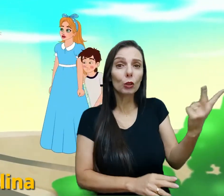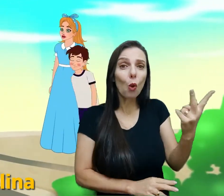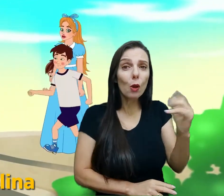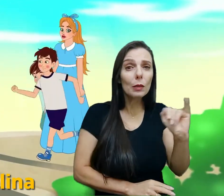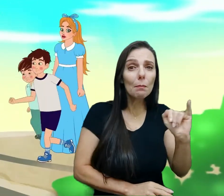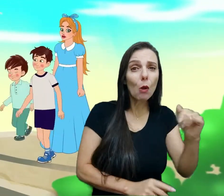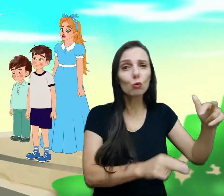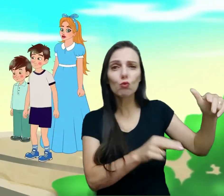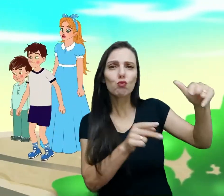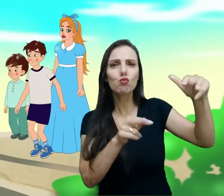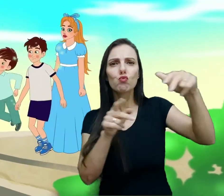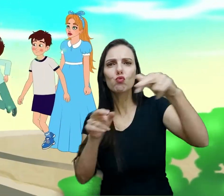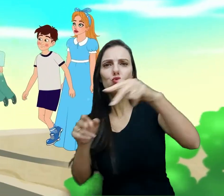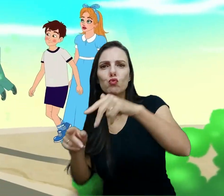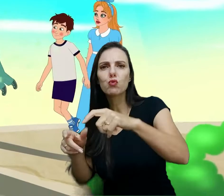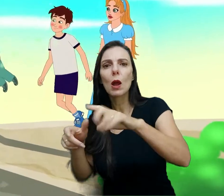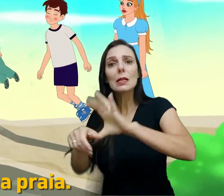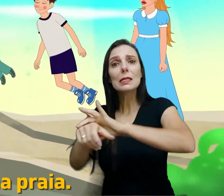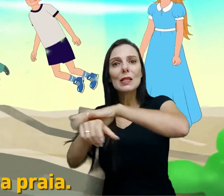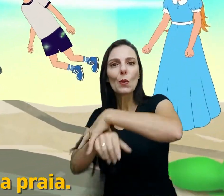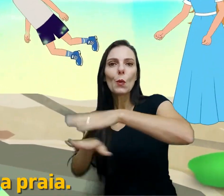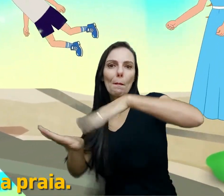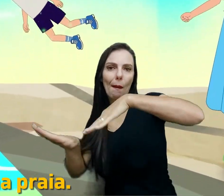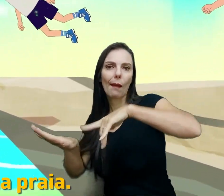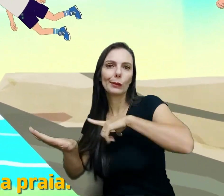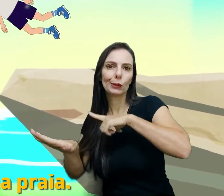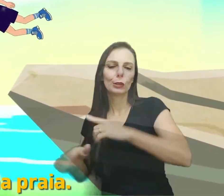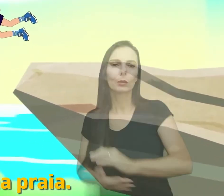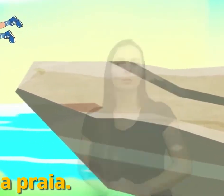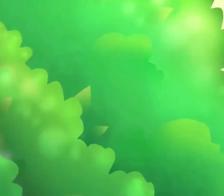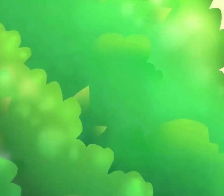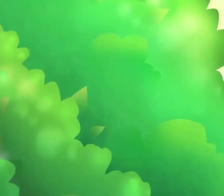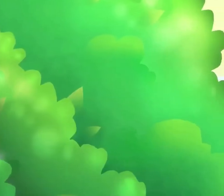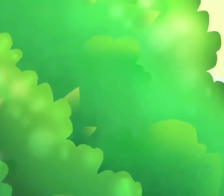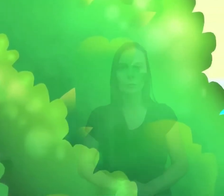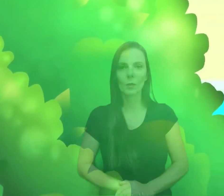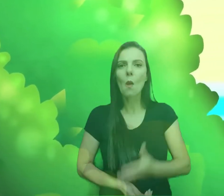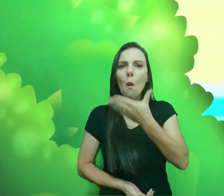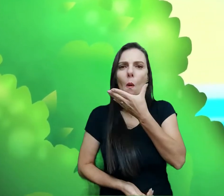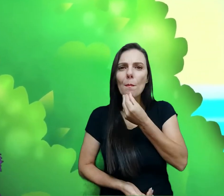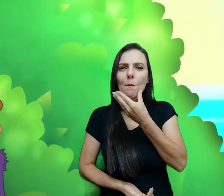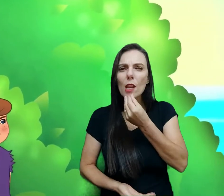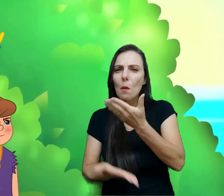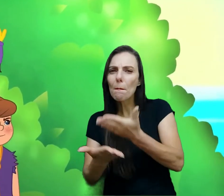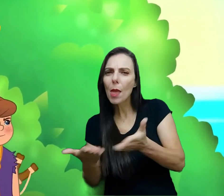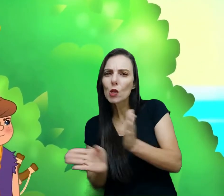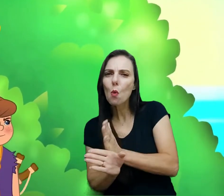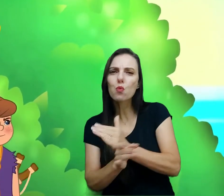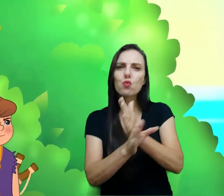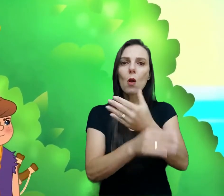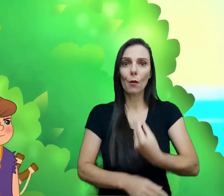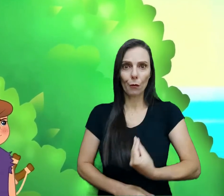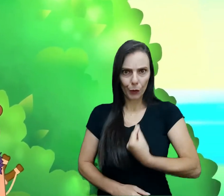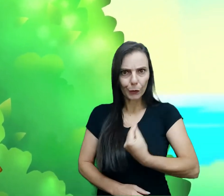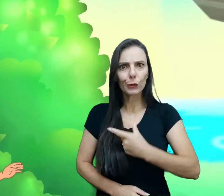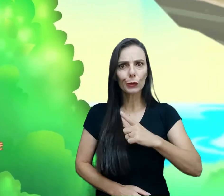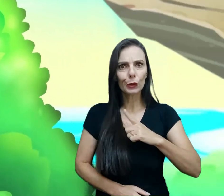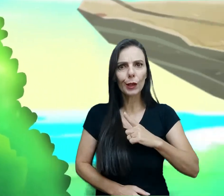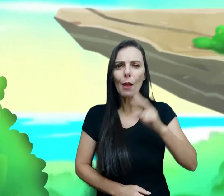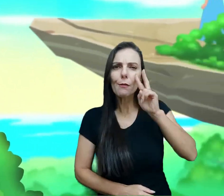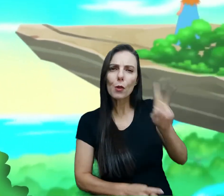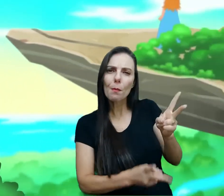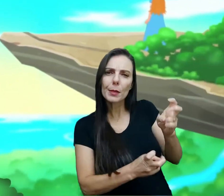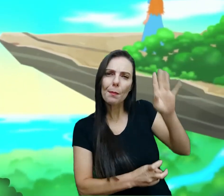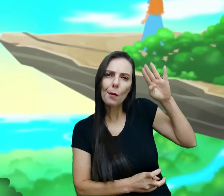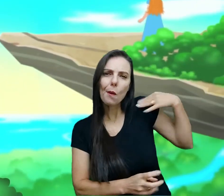Wendy na colina e levou Michel e Jean para um lugar seguro na praia. Os garotos perdidos que viviam na ilha viram